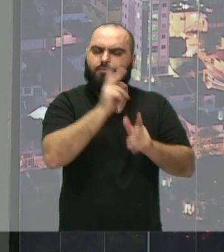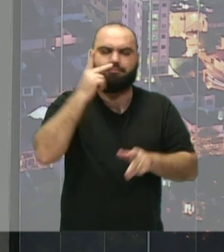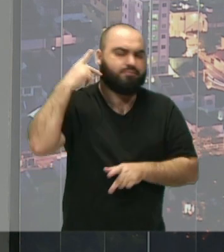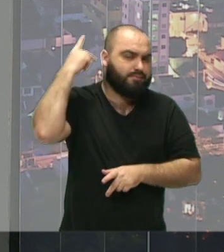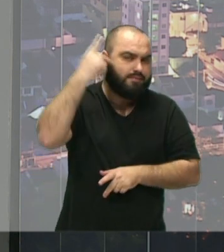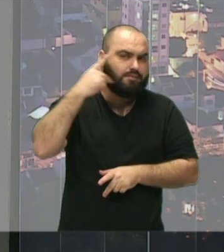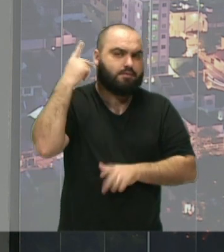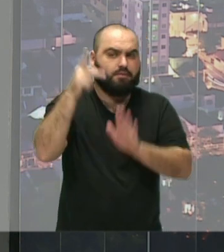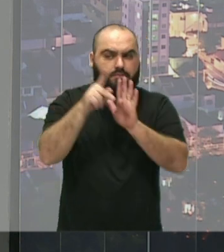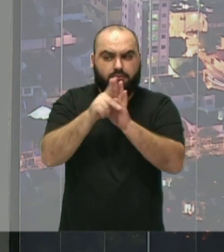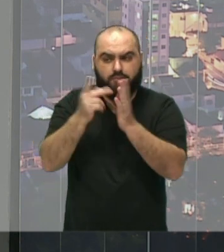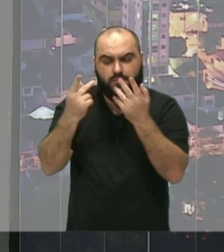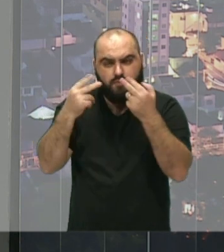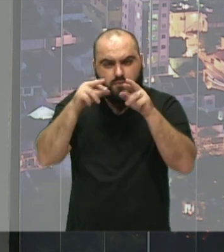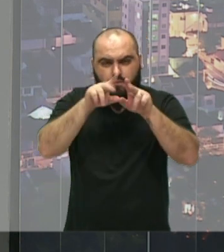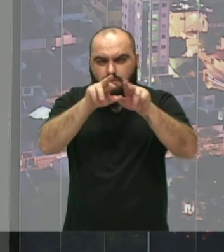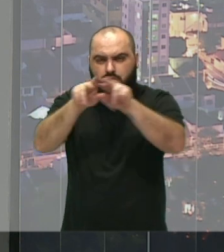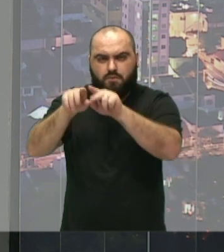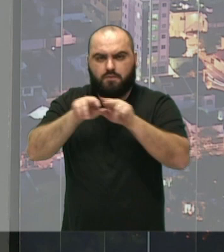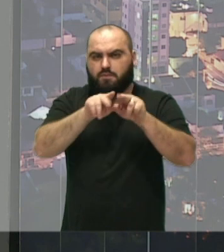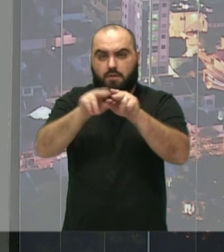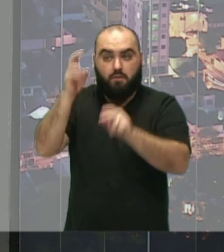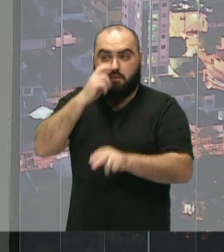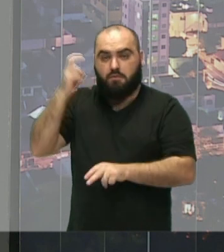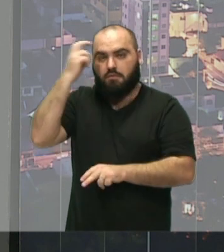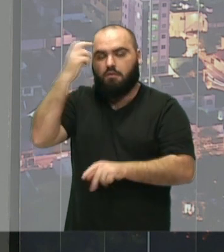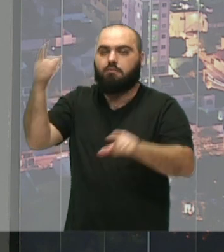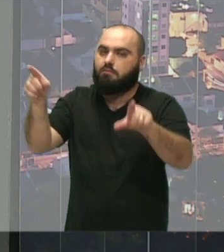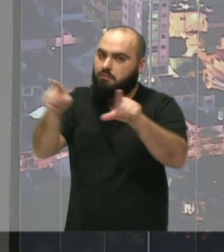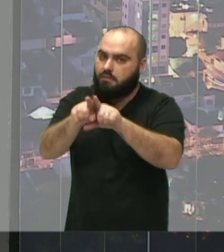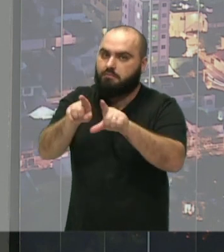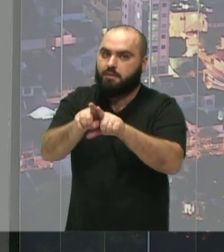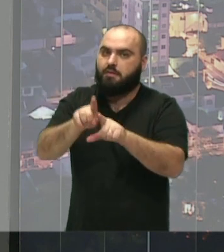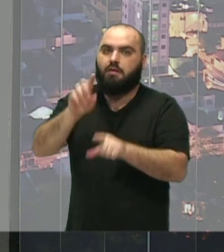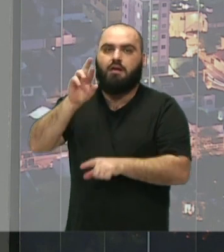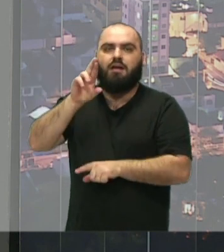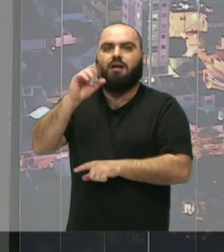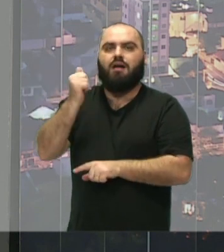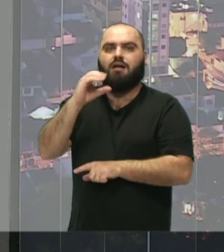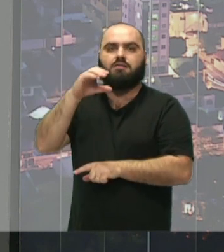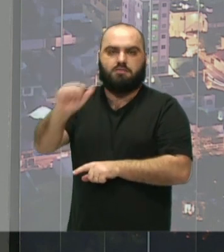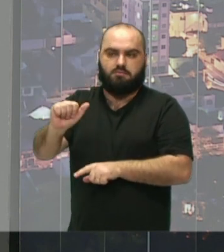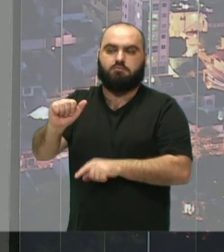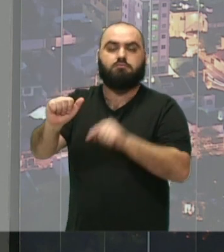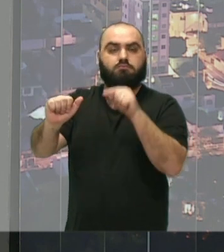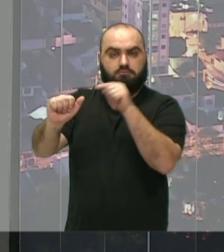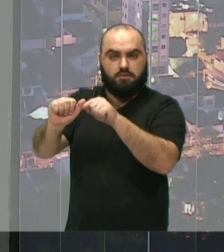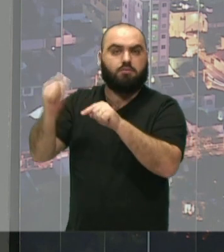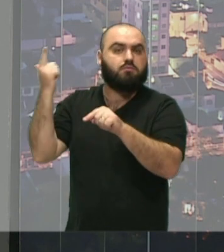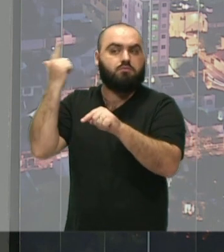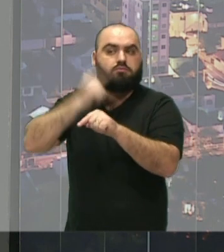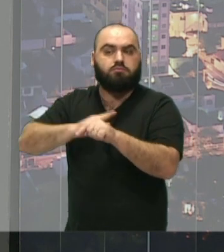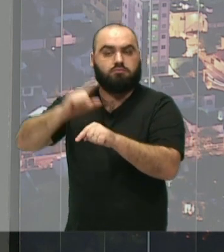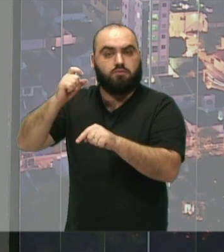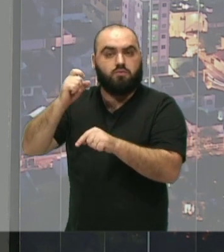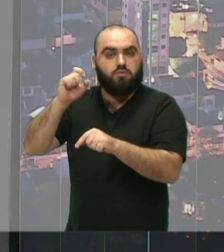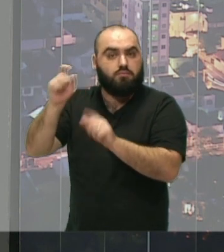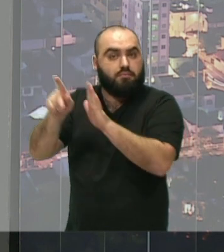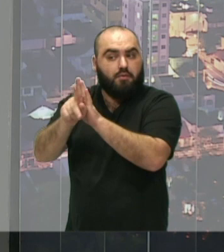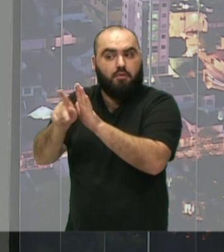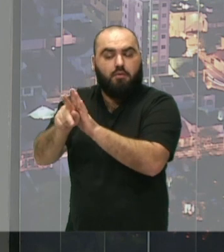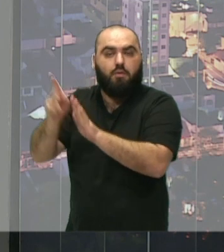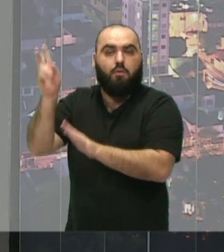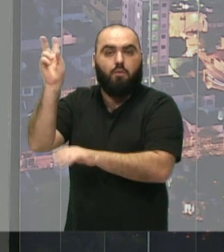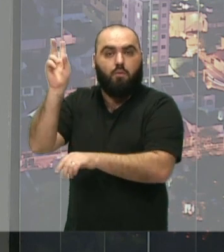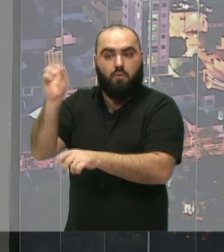racial e cultural no município, ela foi uma das organizadoras da festa de Nossa Senhora do Rosário, que resgata a cultura negra e